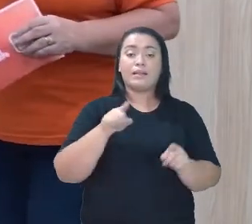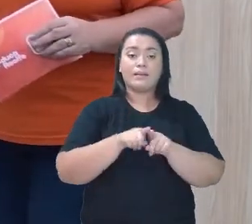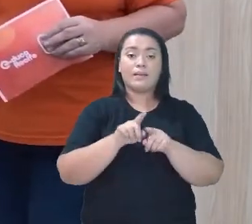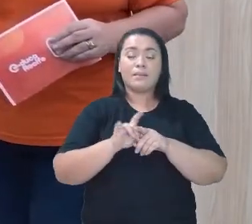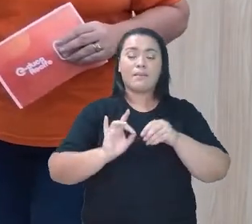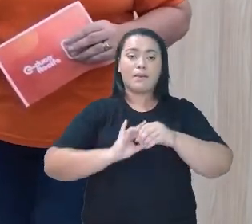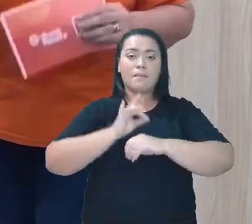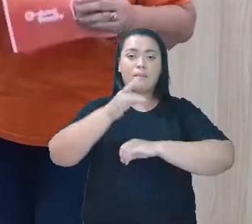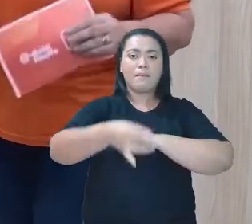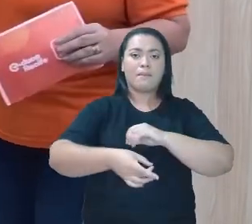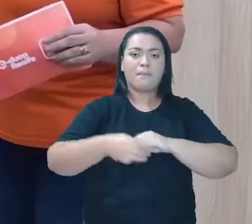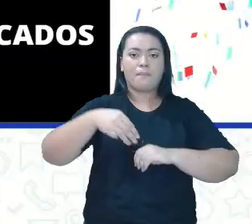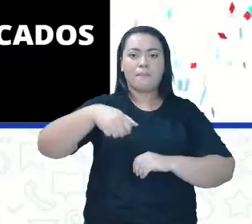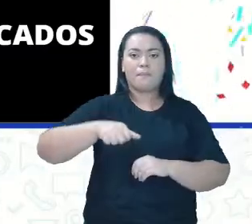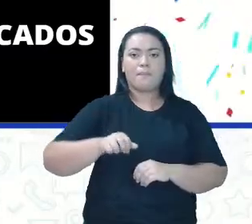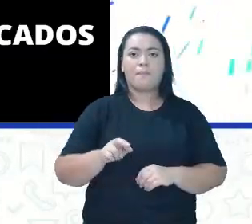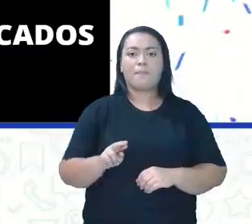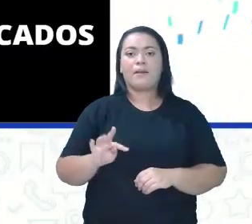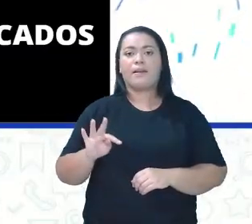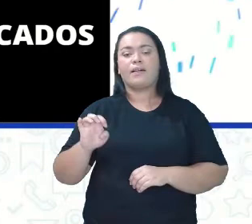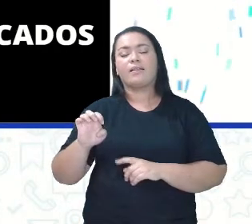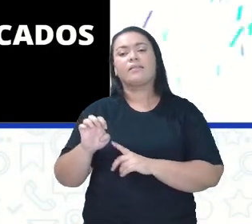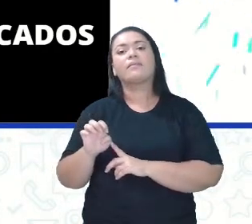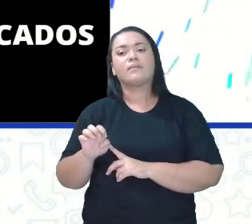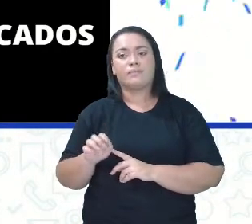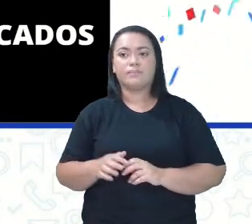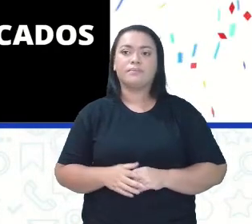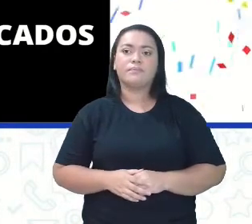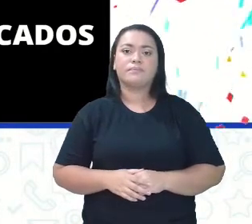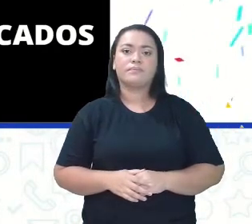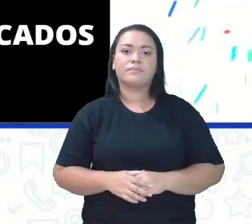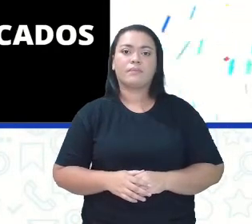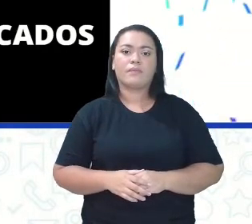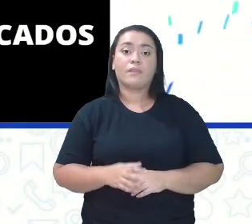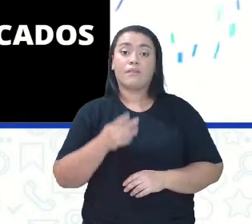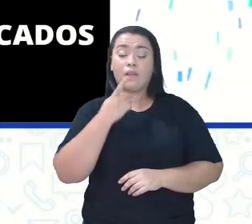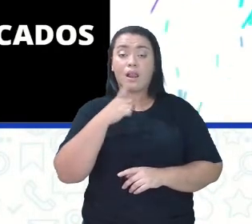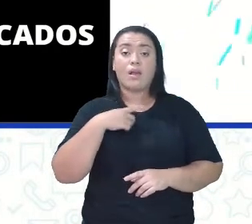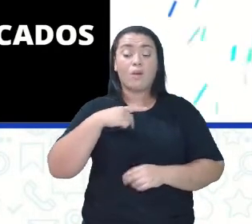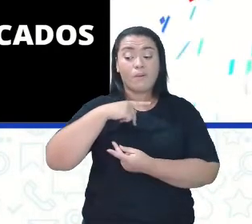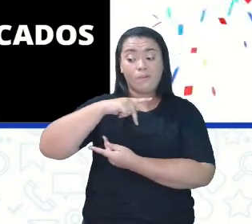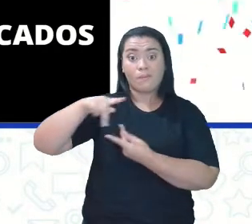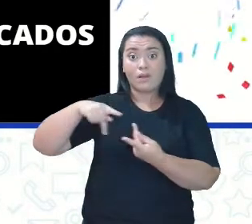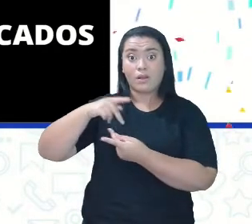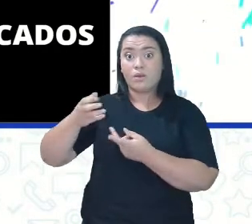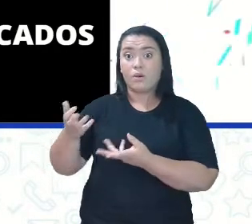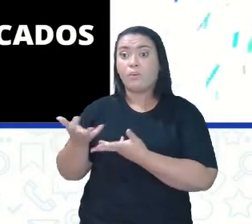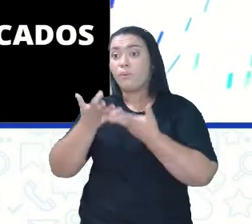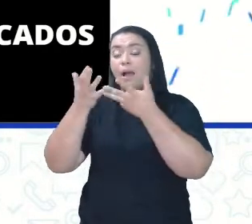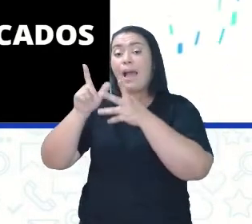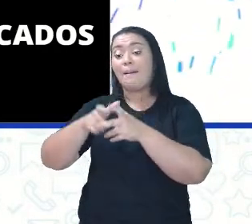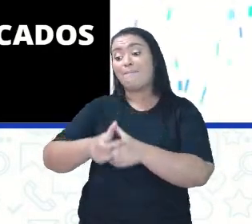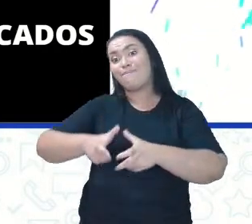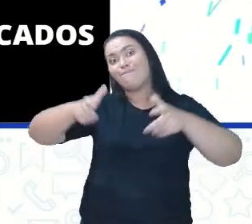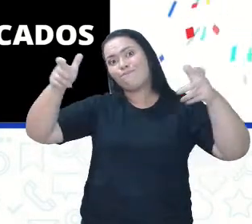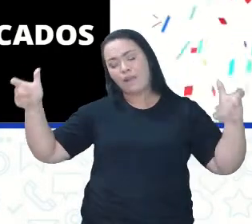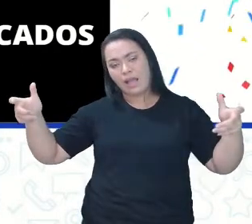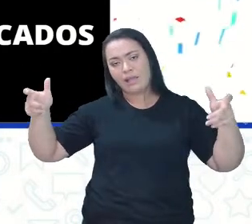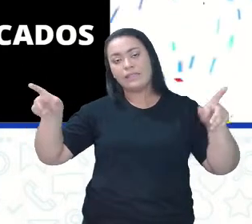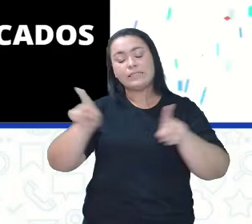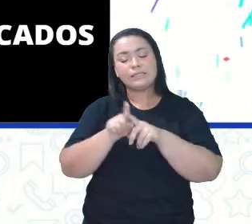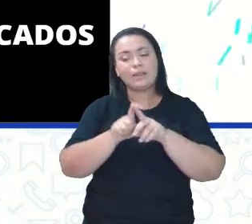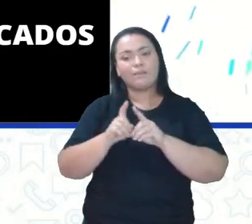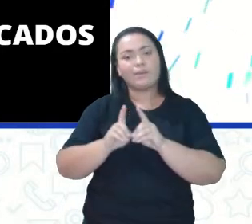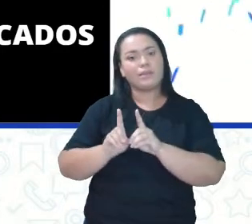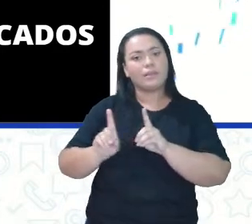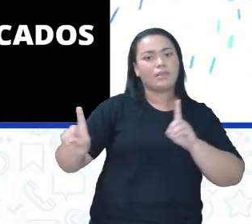de Marte. Então, vocês vão ver também que os planetas gasosos eles são maiores e também estão mais